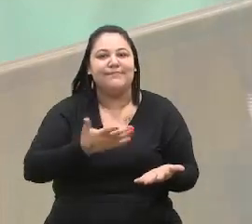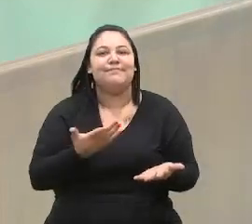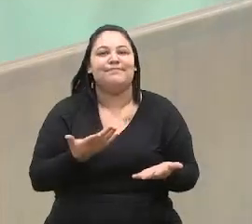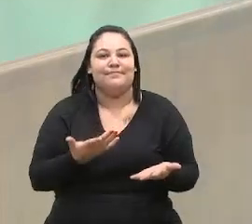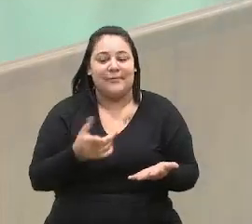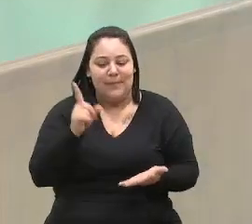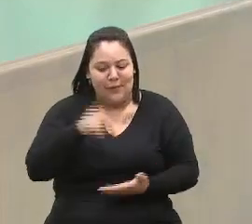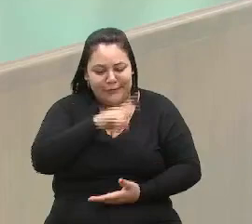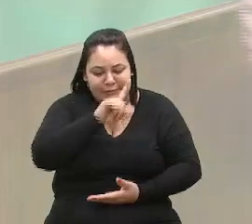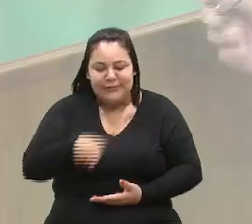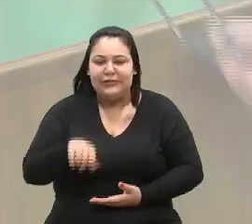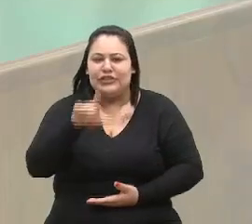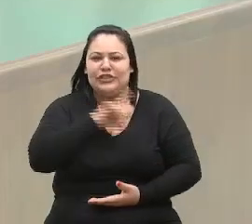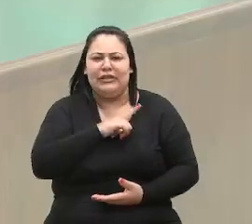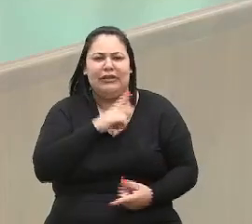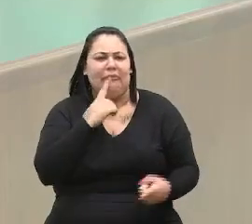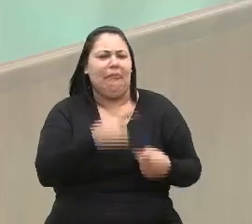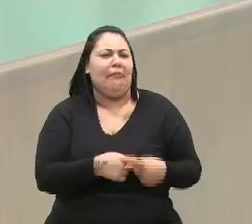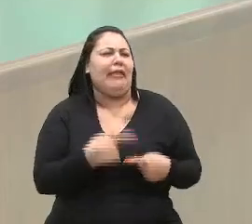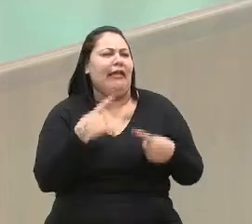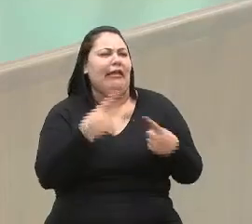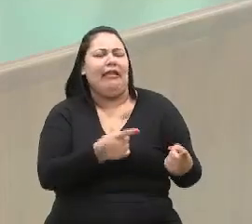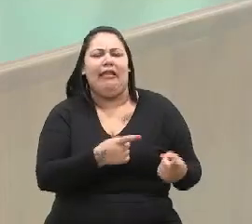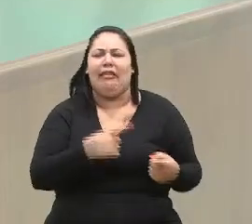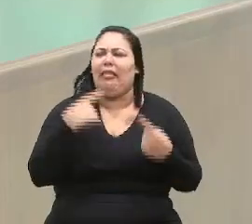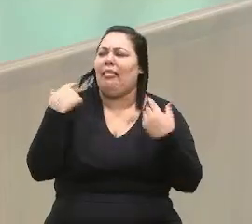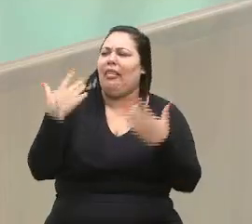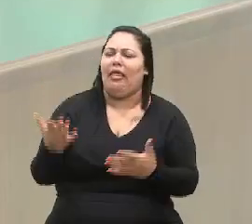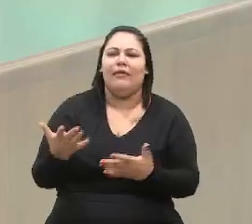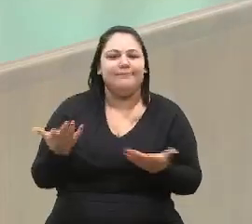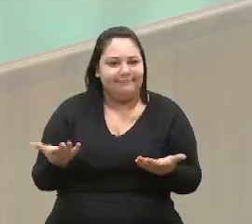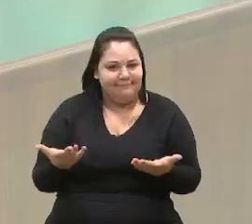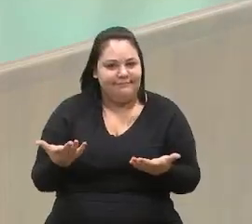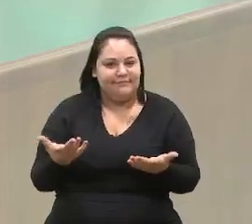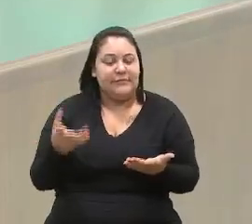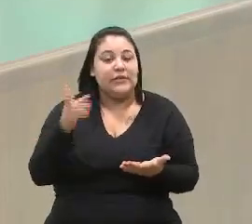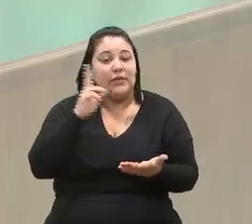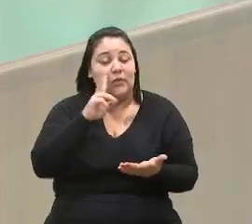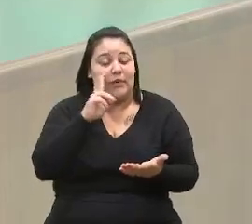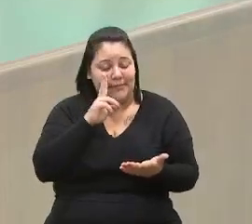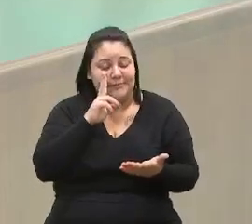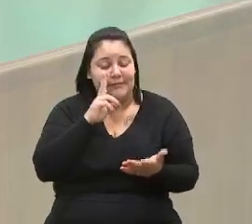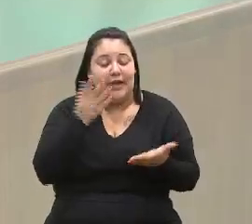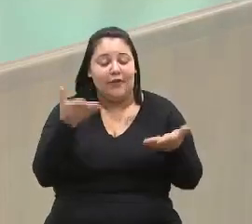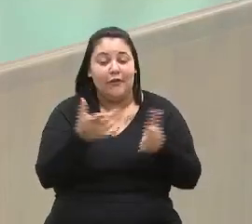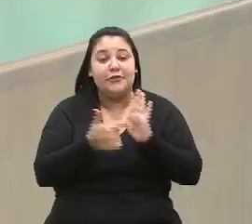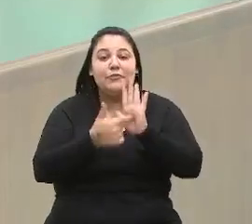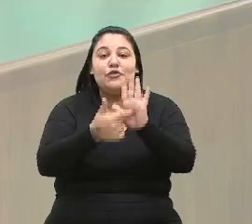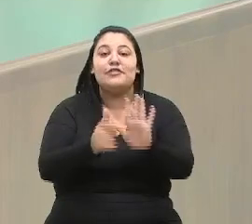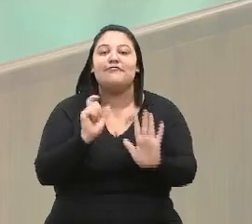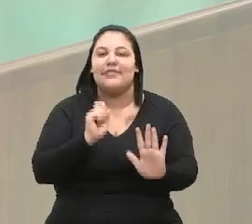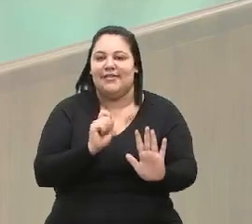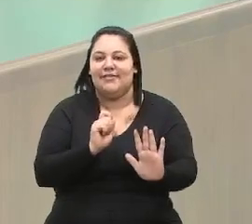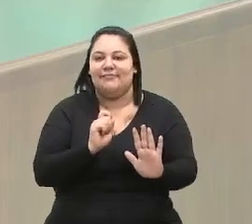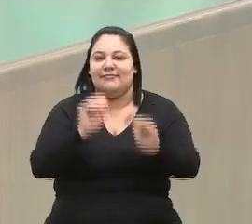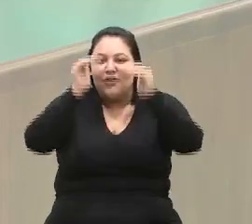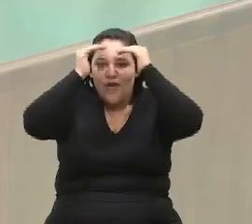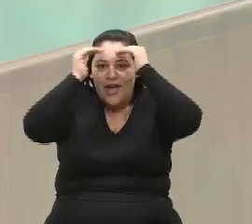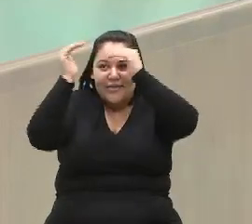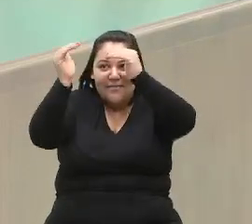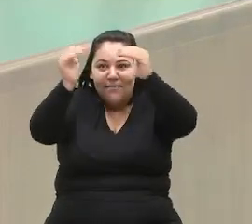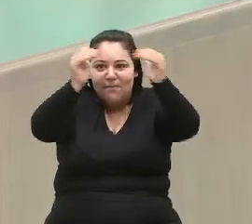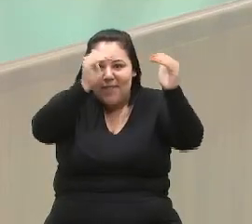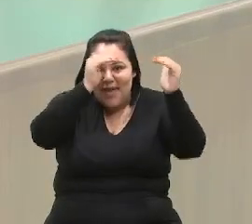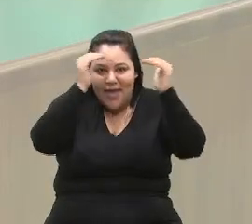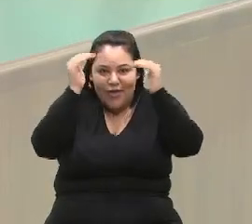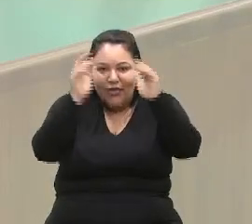nós tínhamos, porque isso, porque... Então nós estamos mostrando que o respeito às